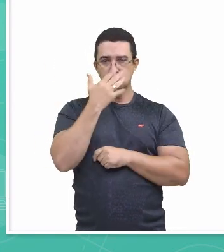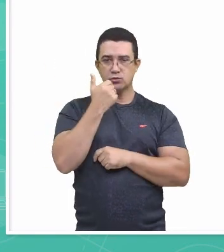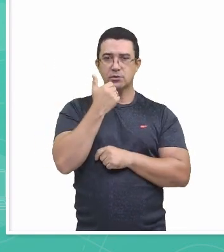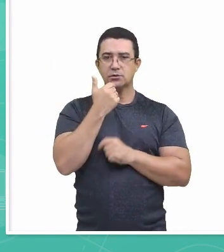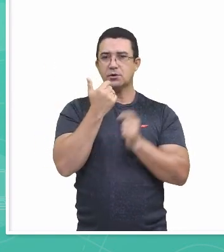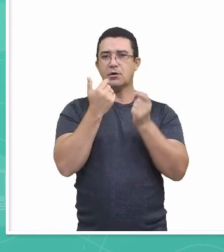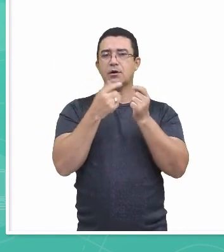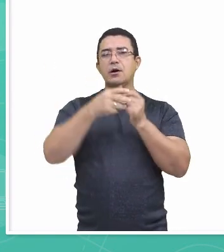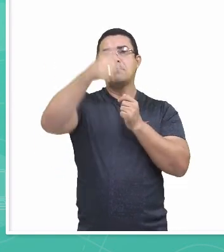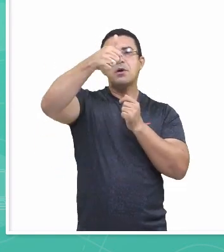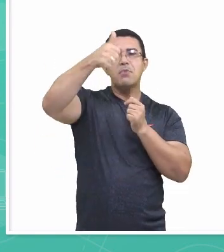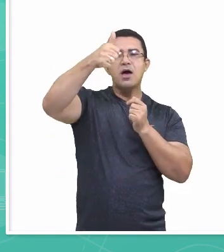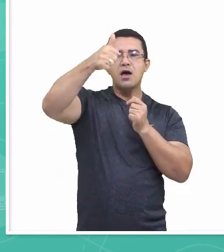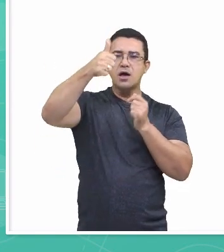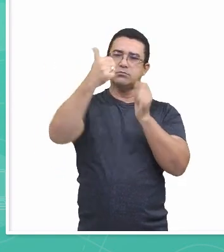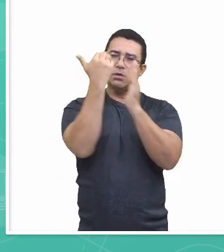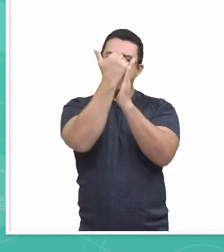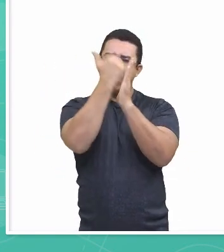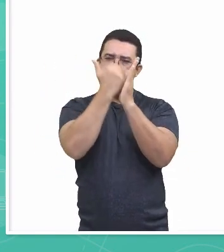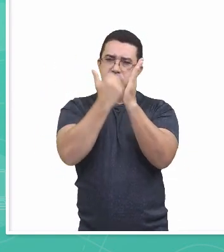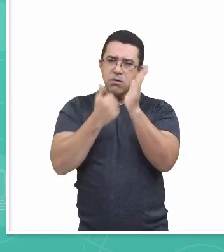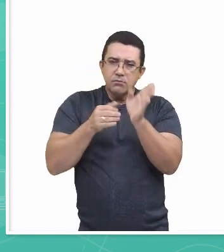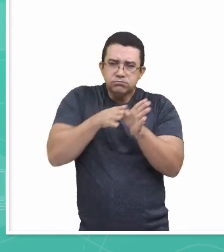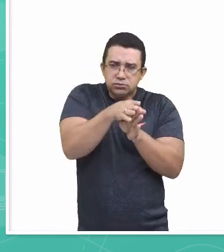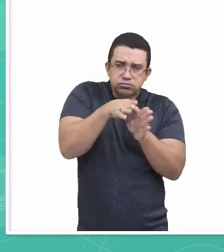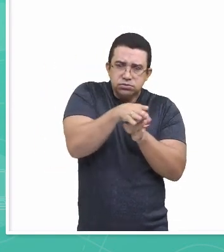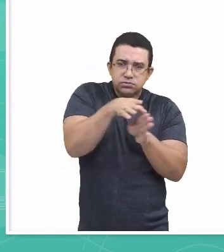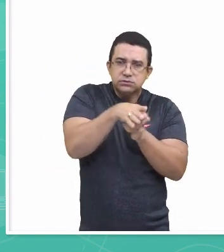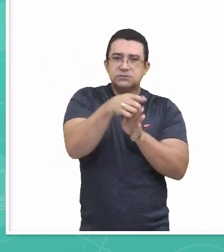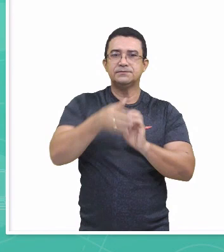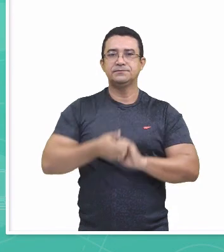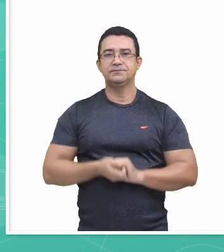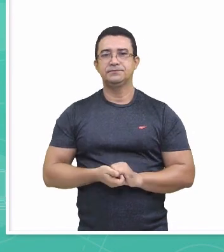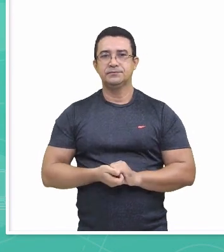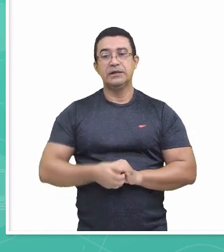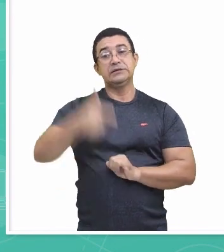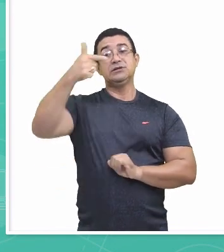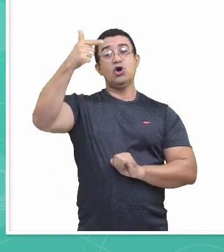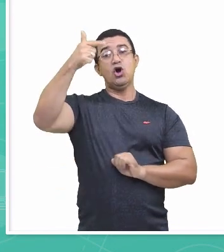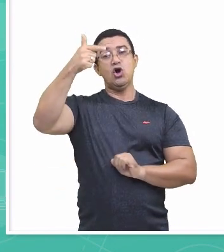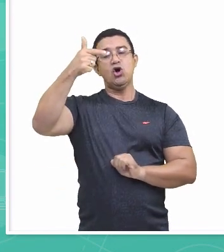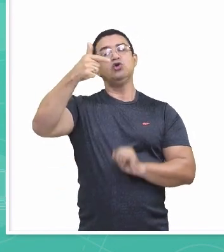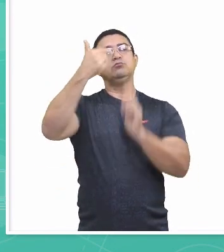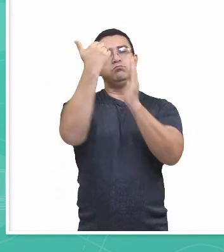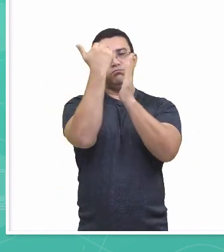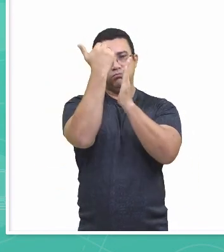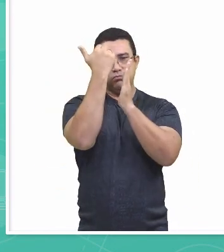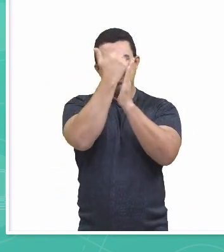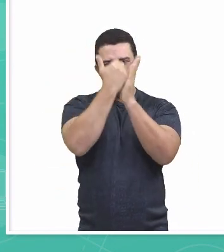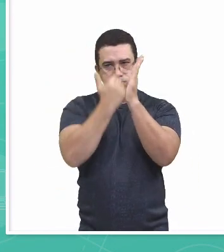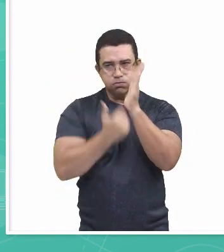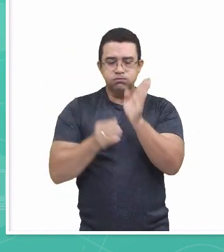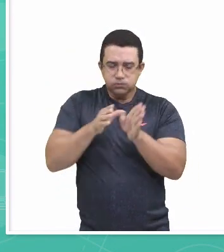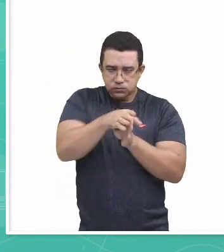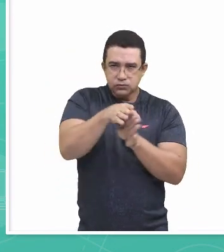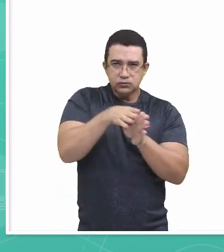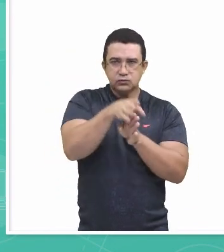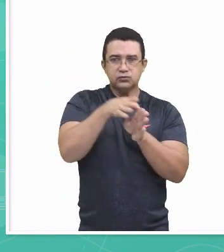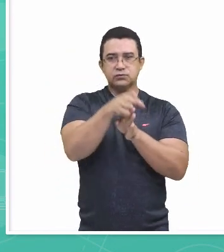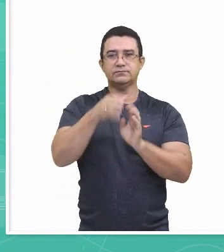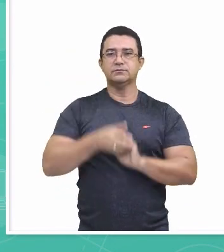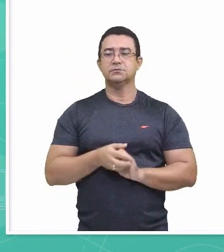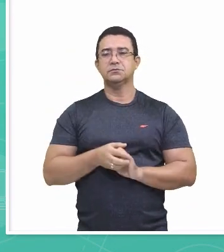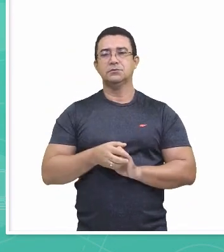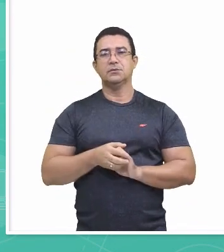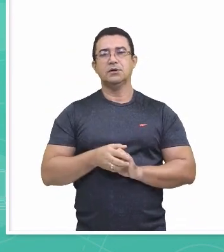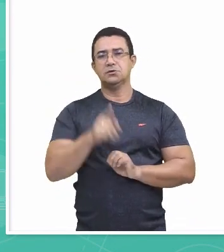Primeiro passo, o que você vai fazer? Vai te orientando, olha aí, vai te orientando. Segundo passo, vai te orientando, você pode